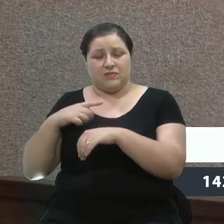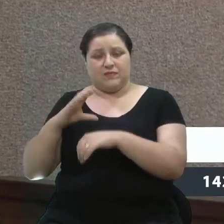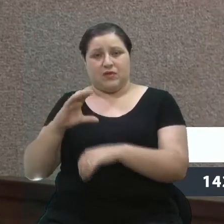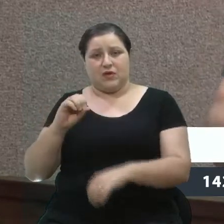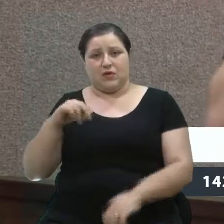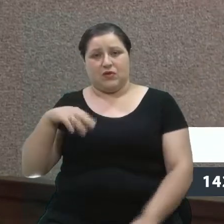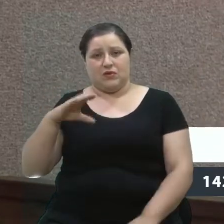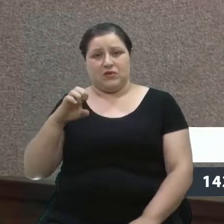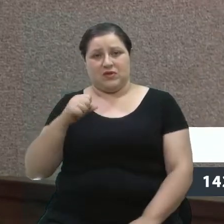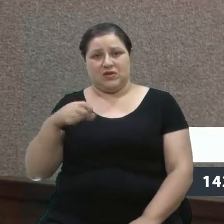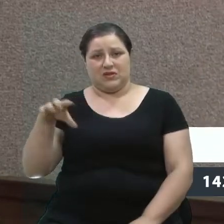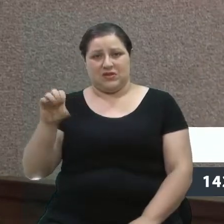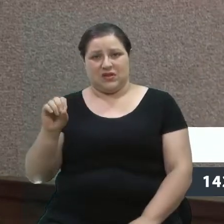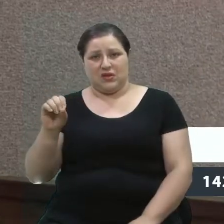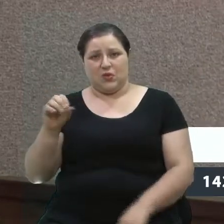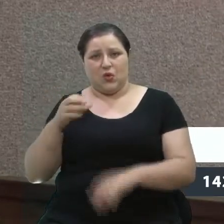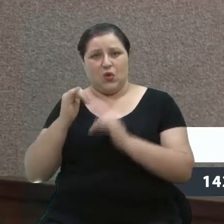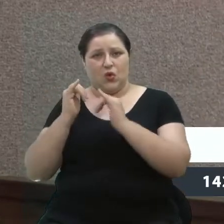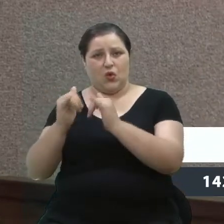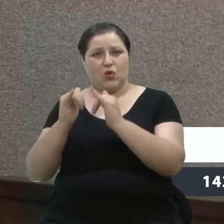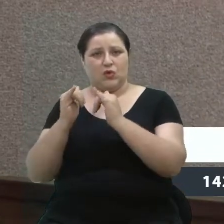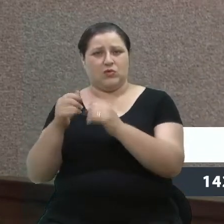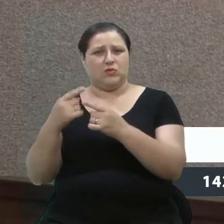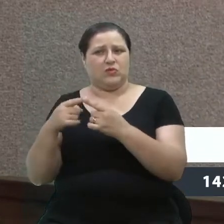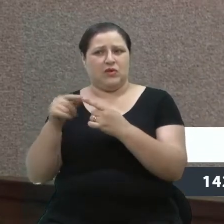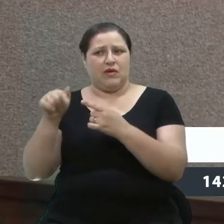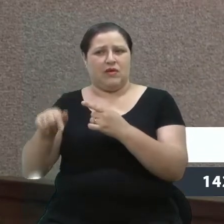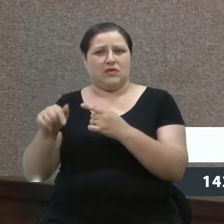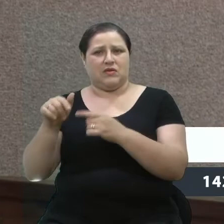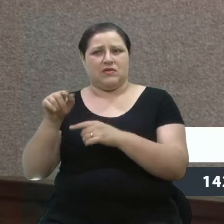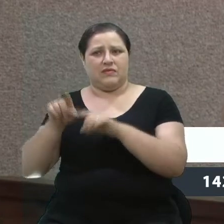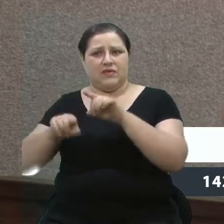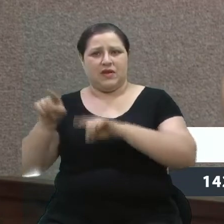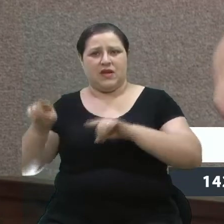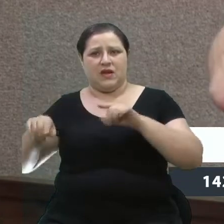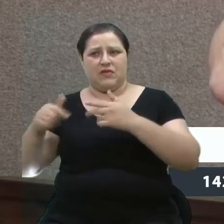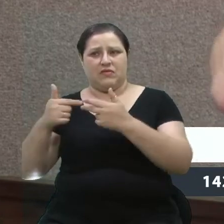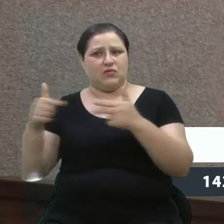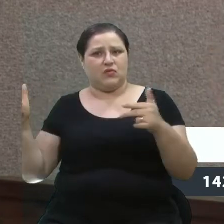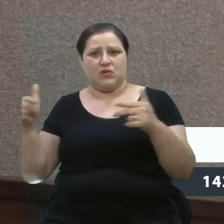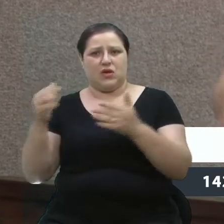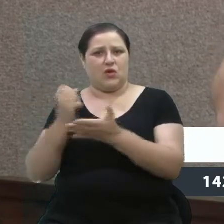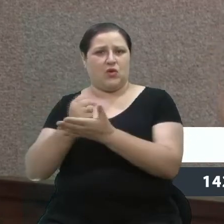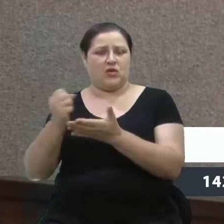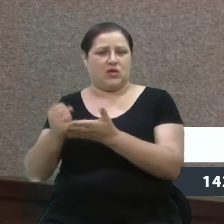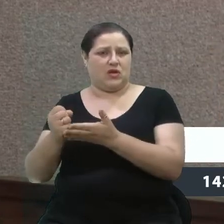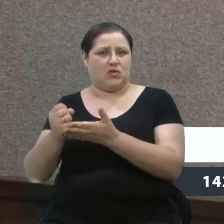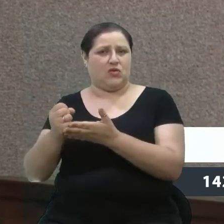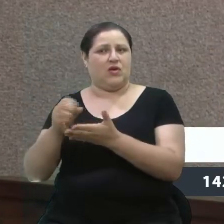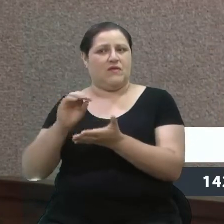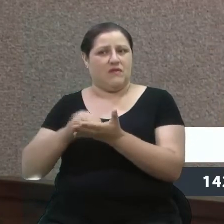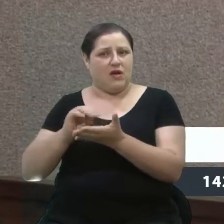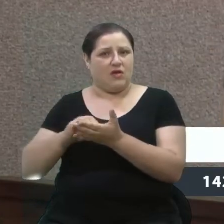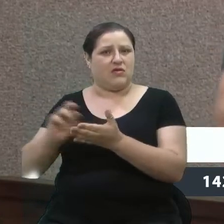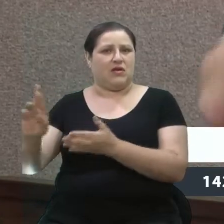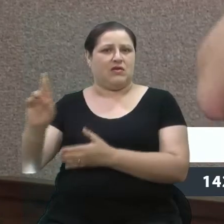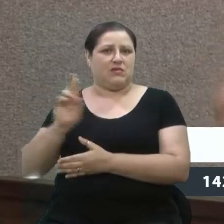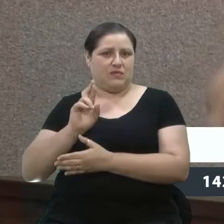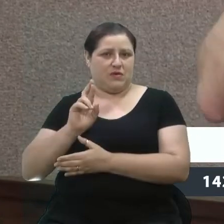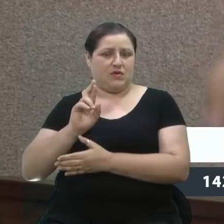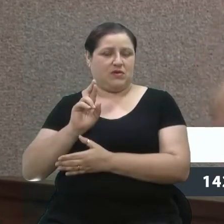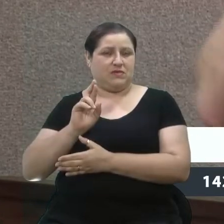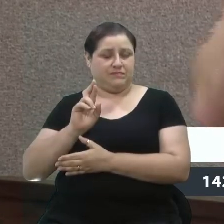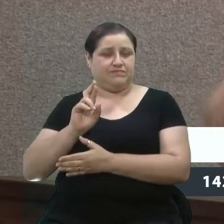Sul. Por que essa variável não se encontrava no contrato? É outra resposta que nós precisamos ter. Se